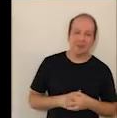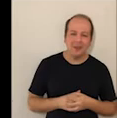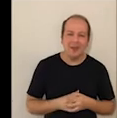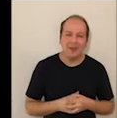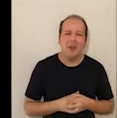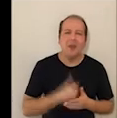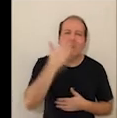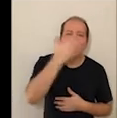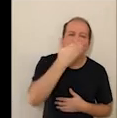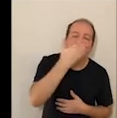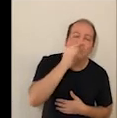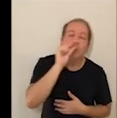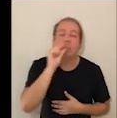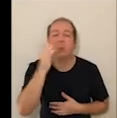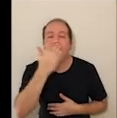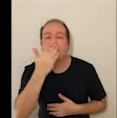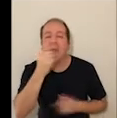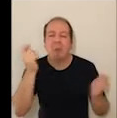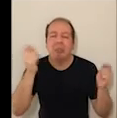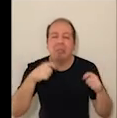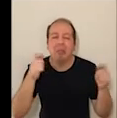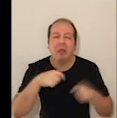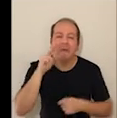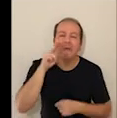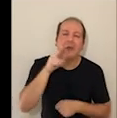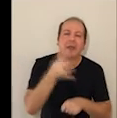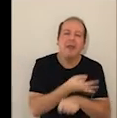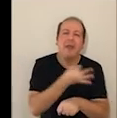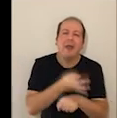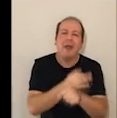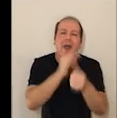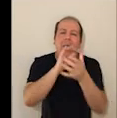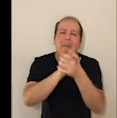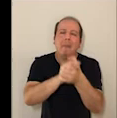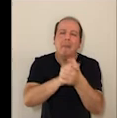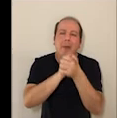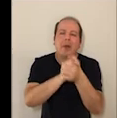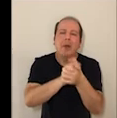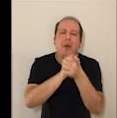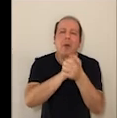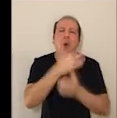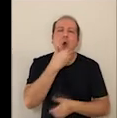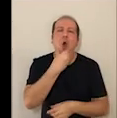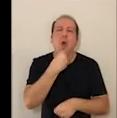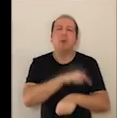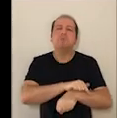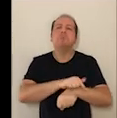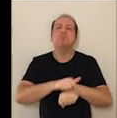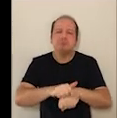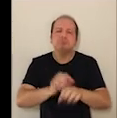Eu quase não enxergo, mas ainda posso apertar a mão de um homem tão